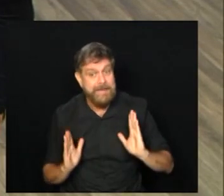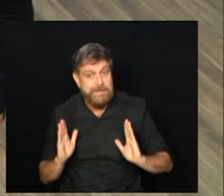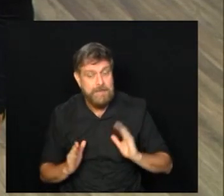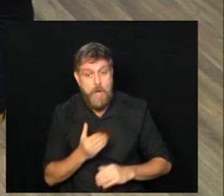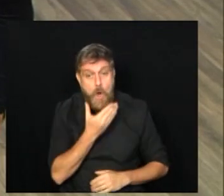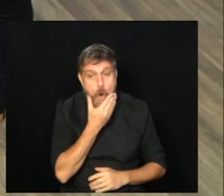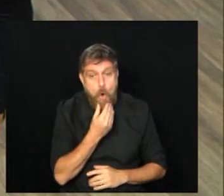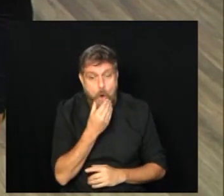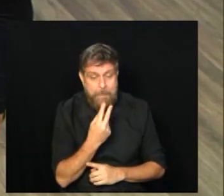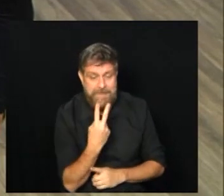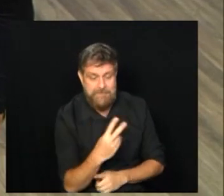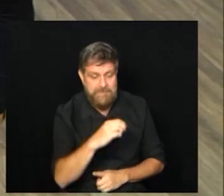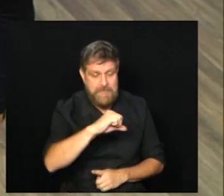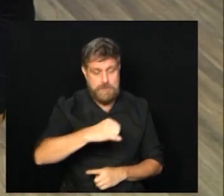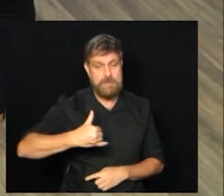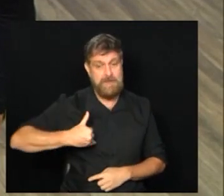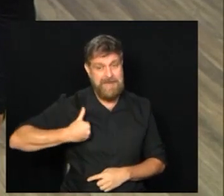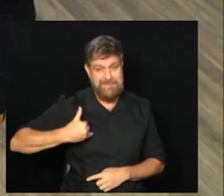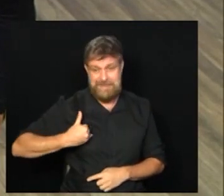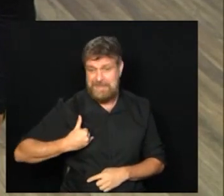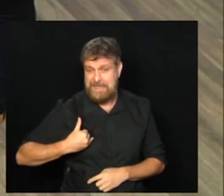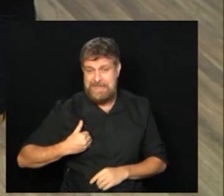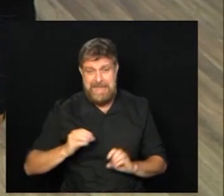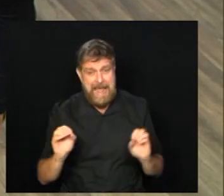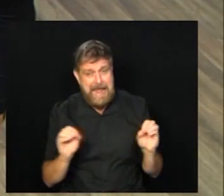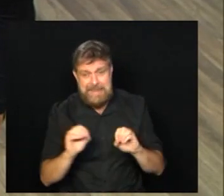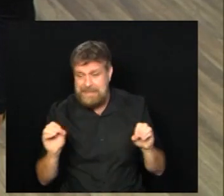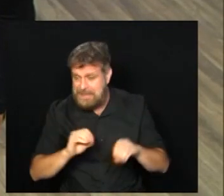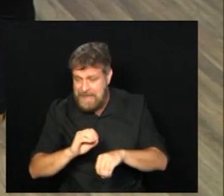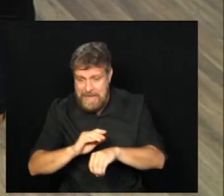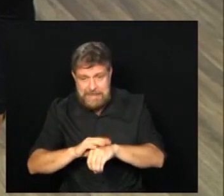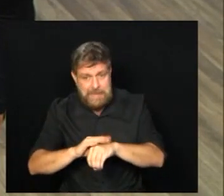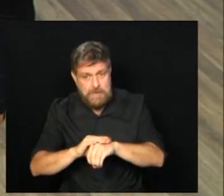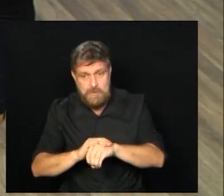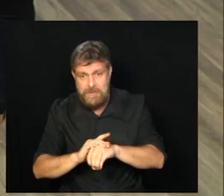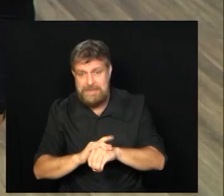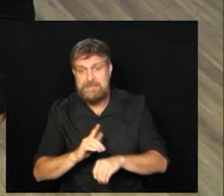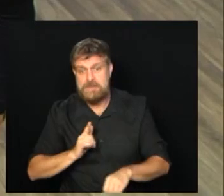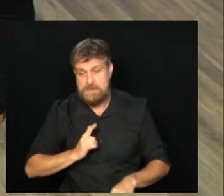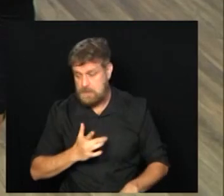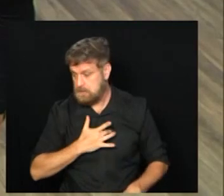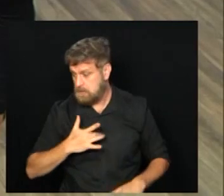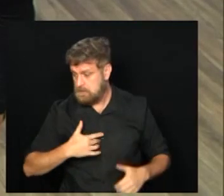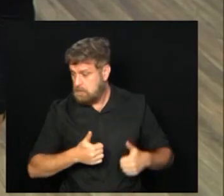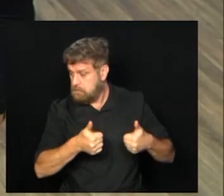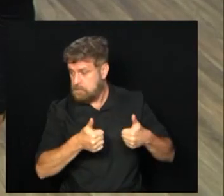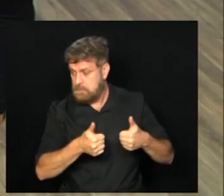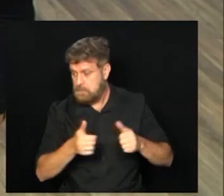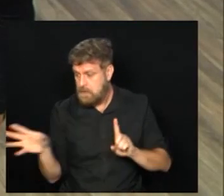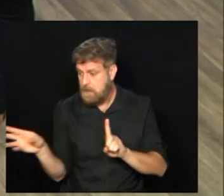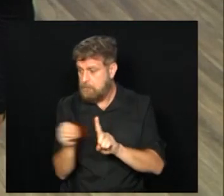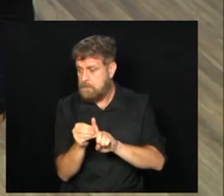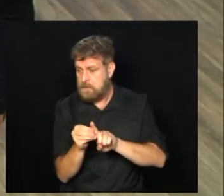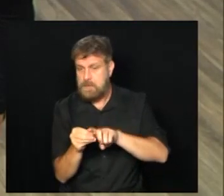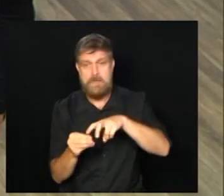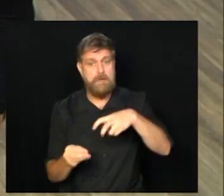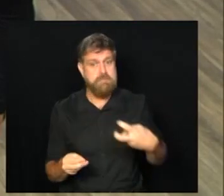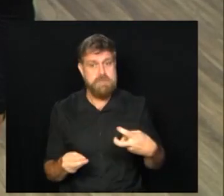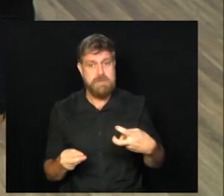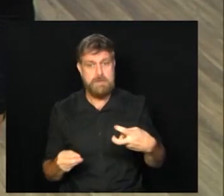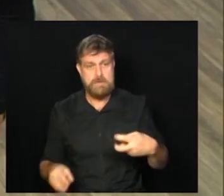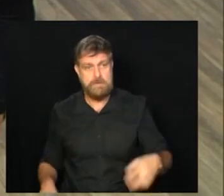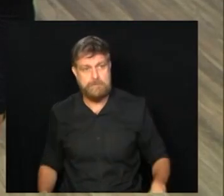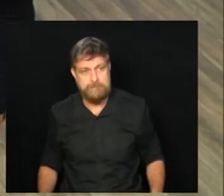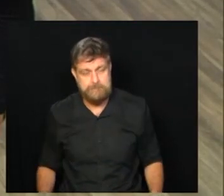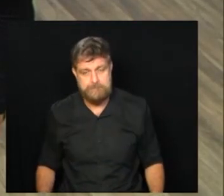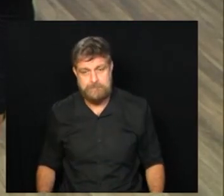de 29 anos que não tinha comorbidades, portanto saudável e perdeu a vida para a